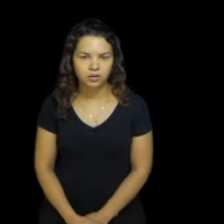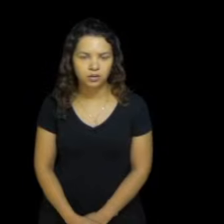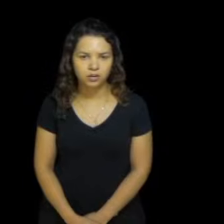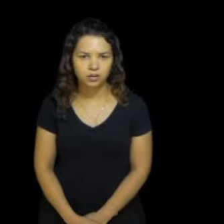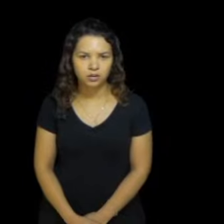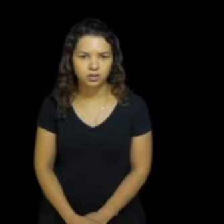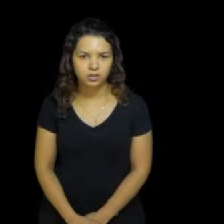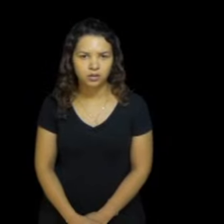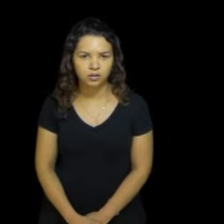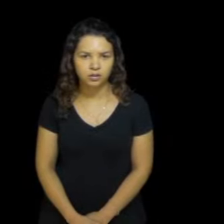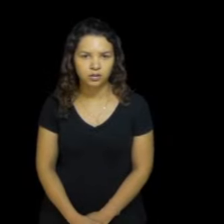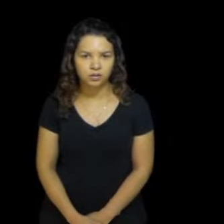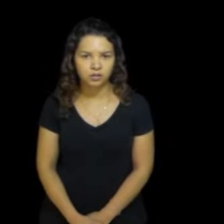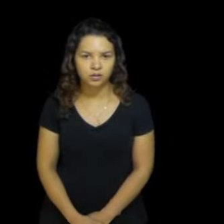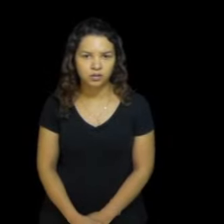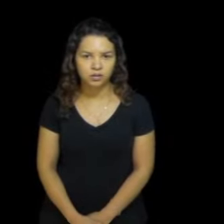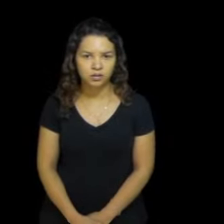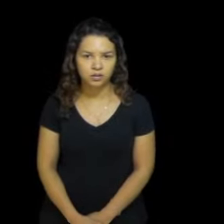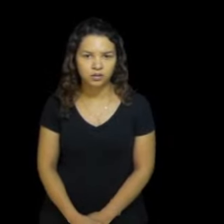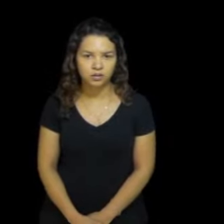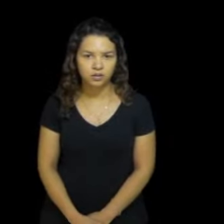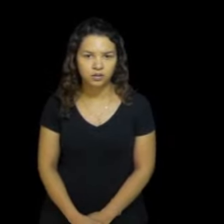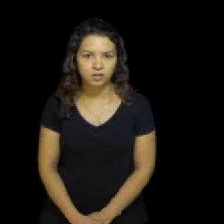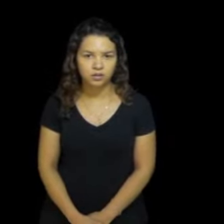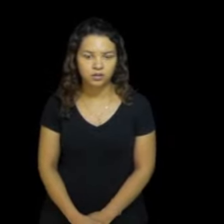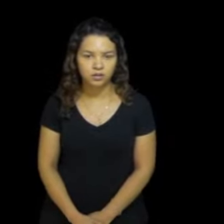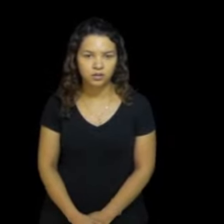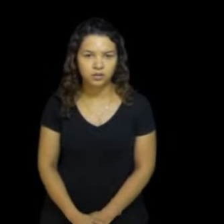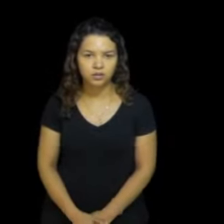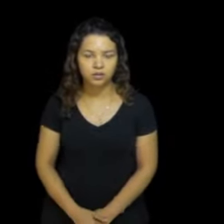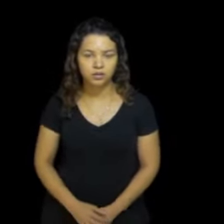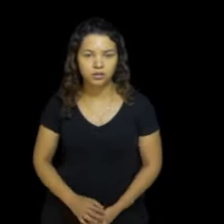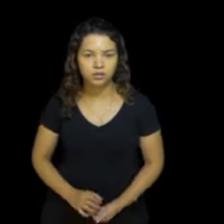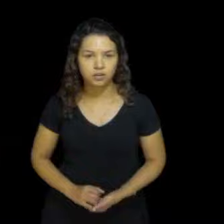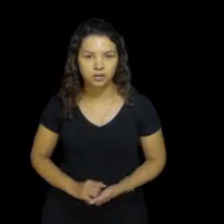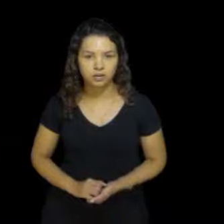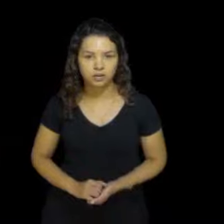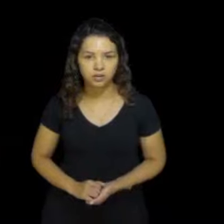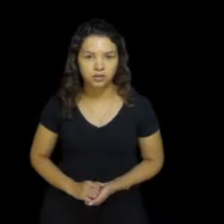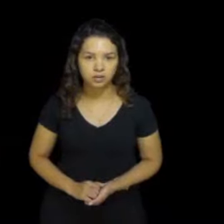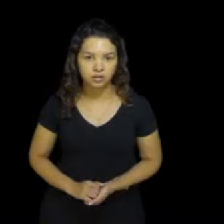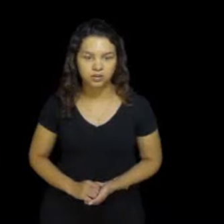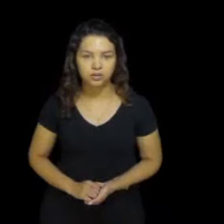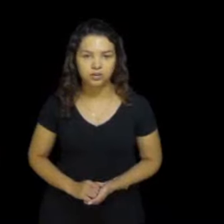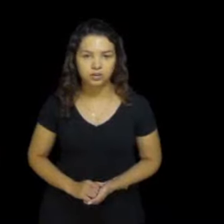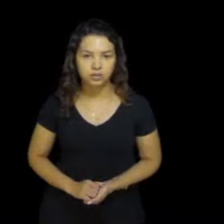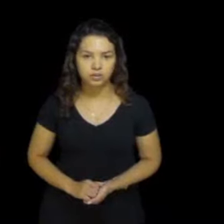e entendendo as reivindicações. Olha, neste momento os manifestantes começam a se aglomerar